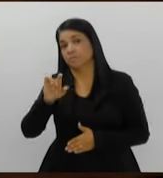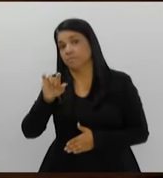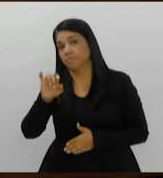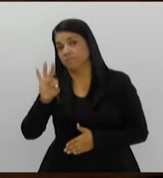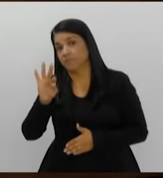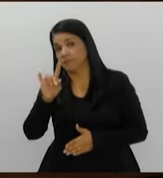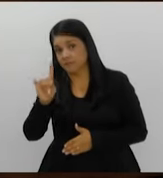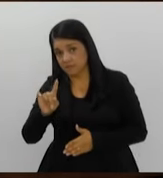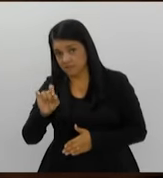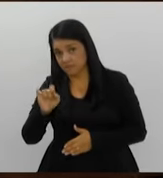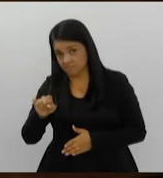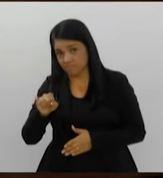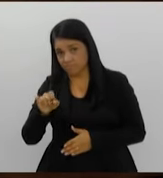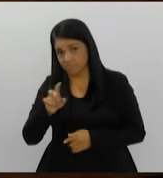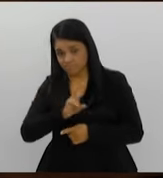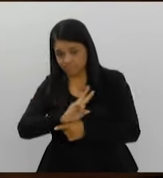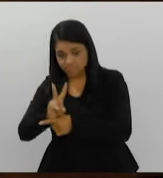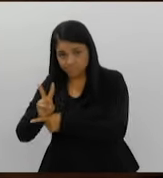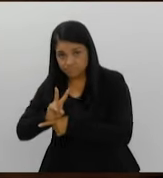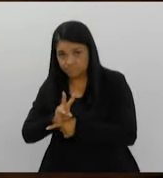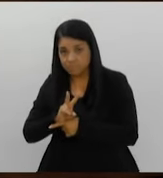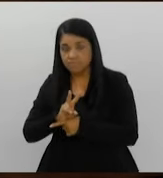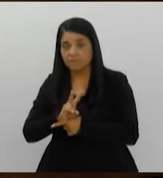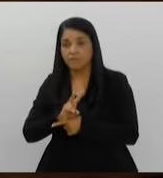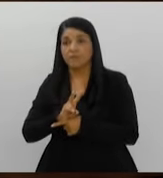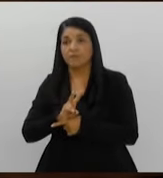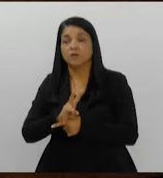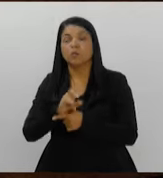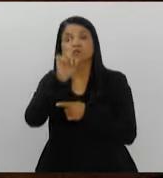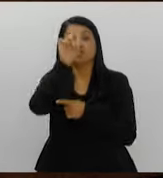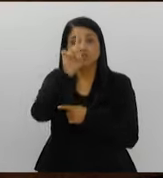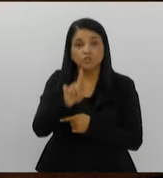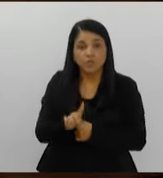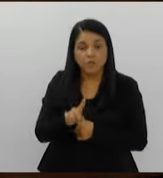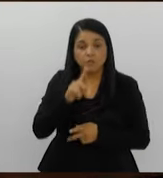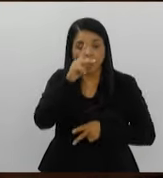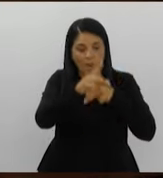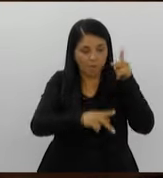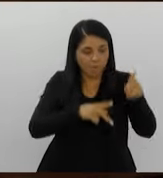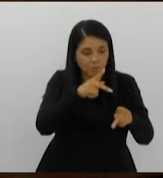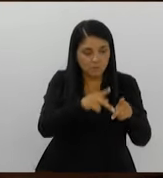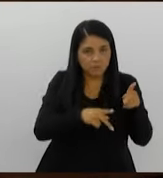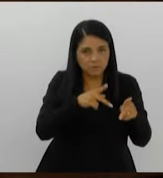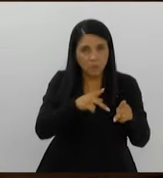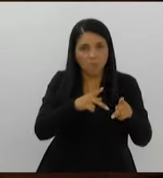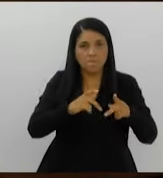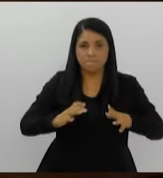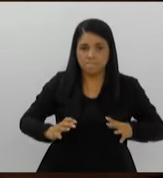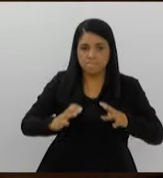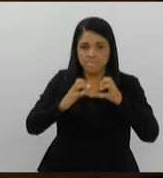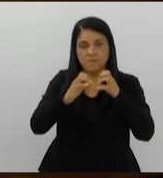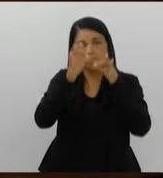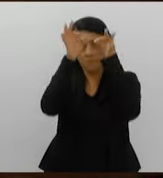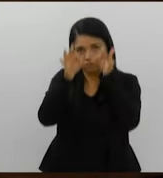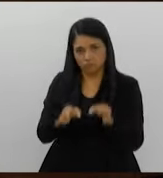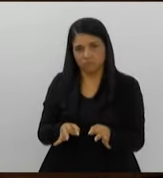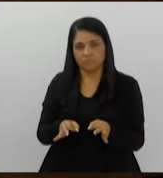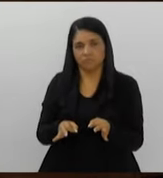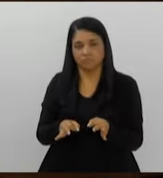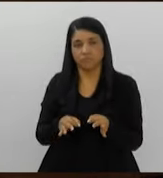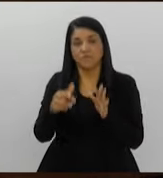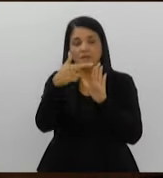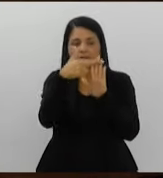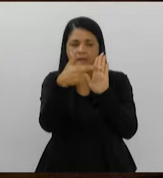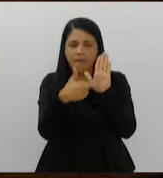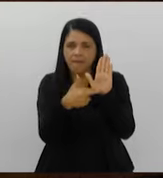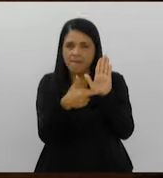Estatuto das Blitz. Dando o direito para a população brigue pelo justo, criando